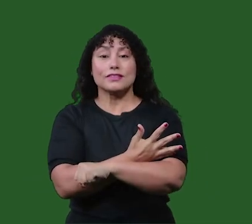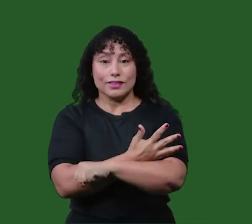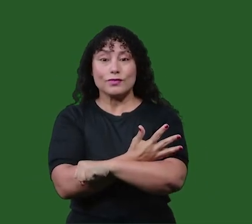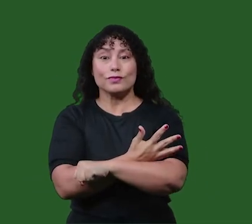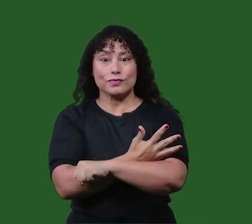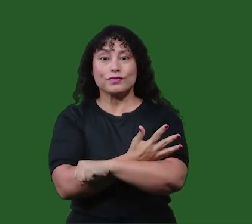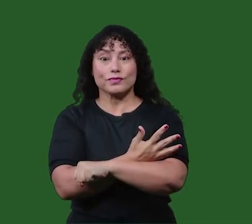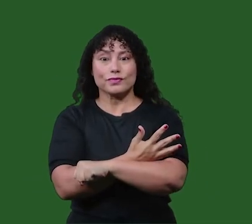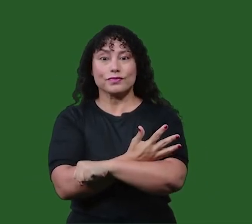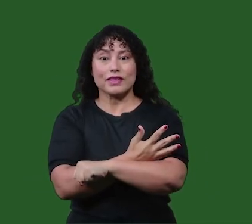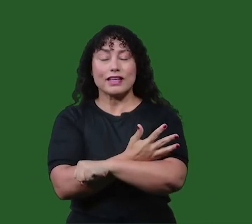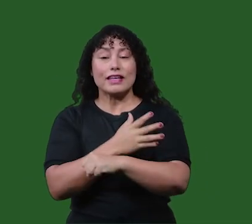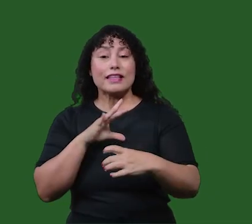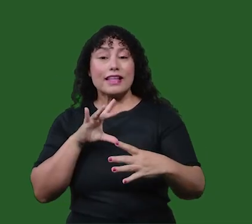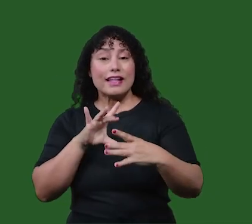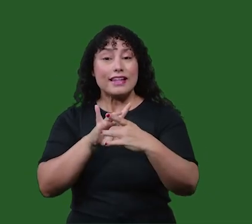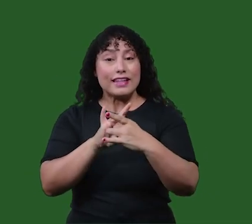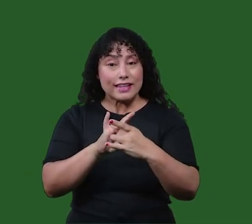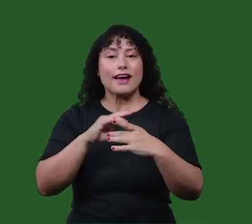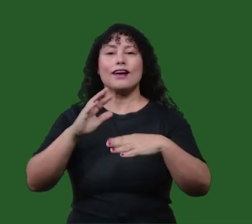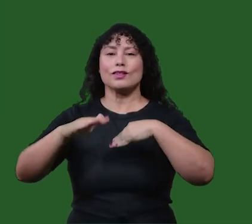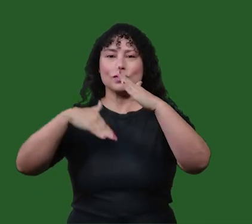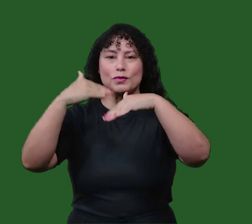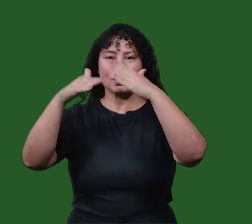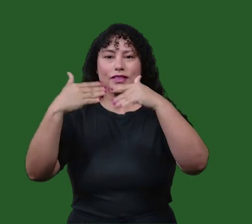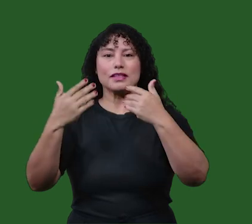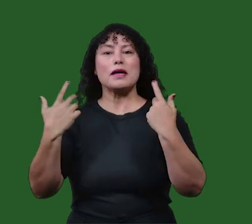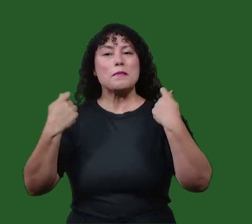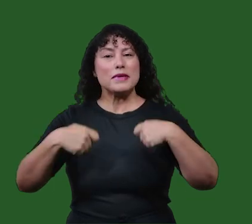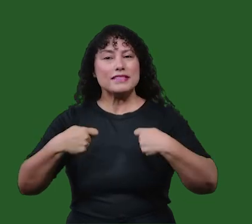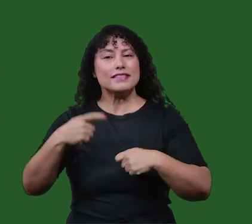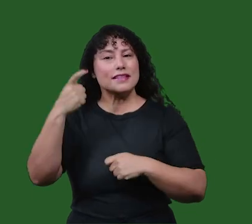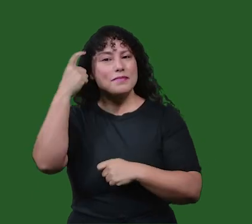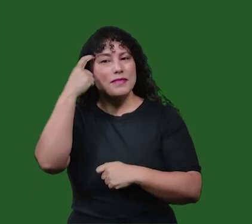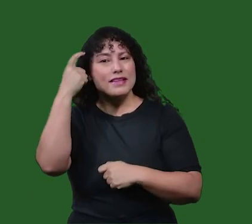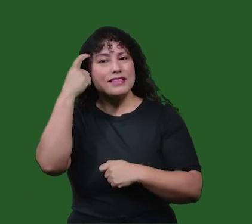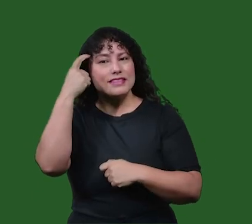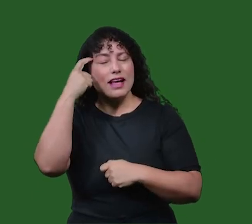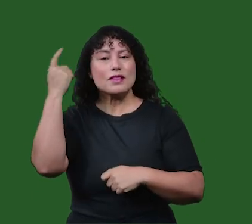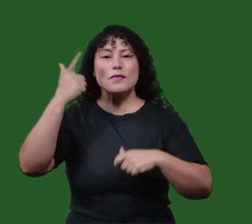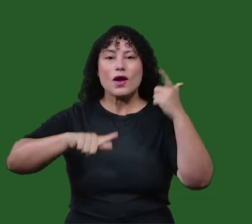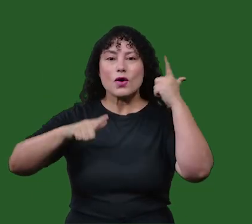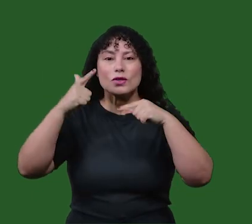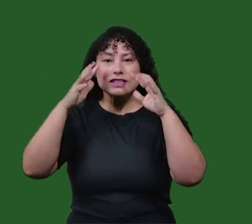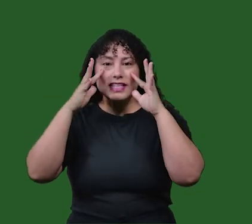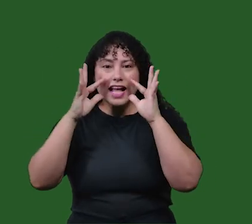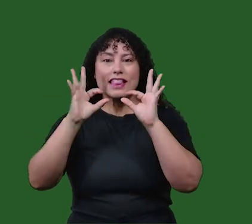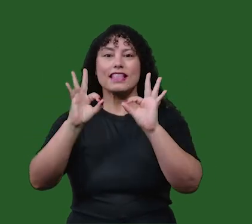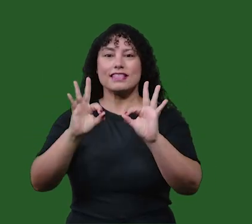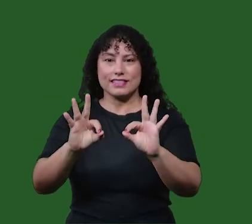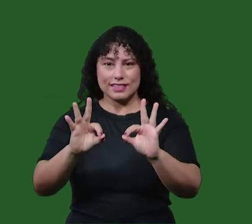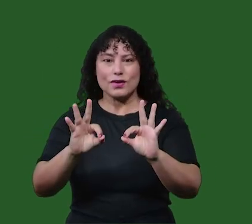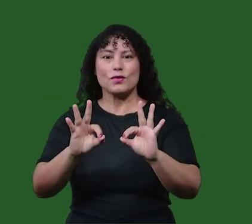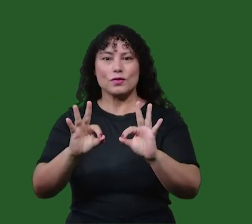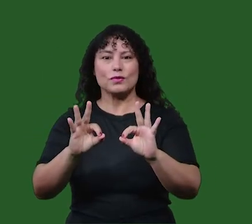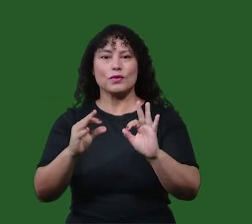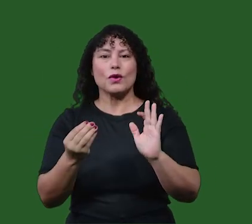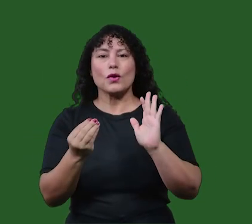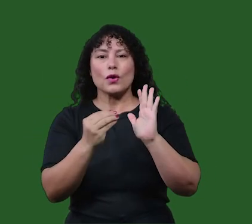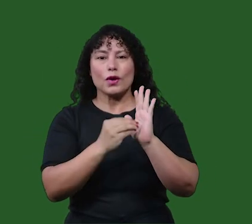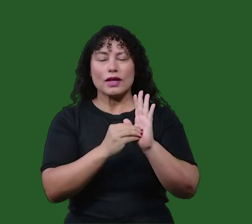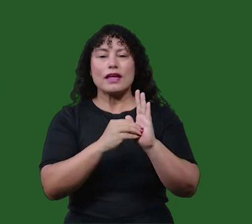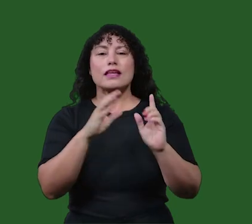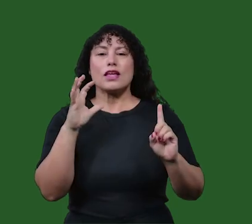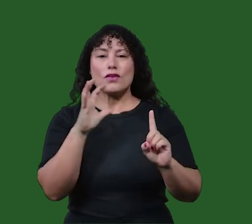emoção está diretamente ligada a esse processo, então ela tem que ser pensada para conquistar essa atenção.